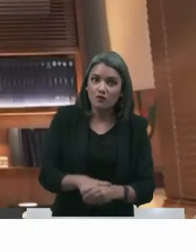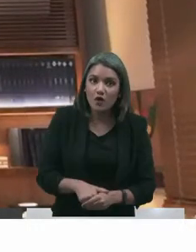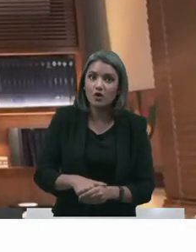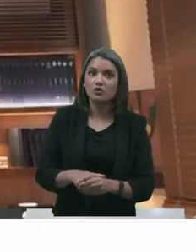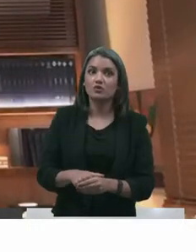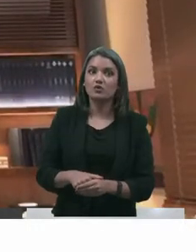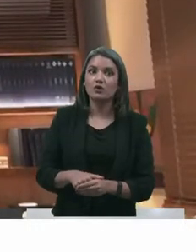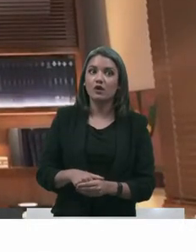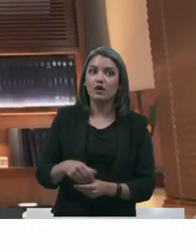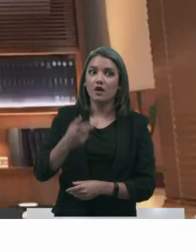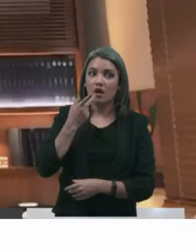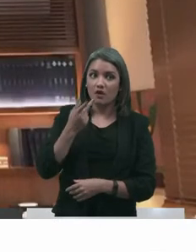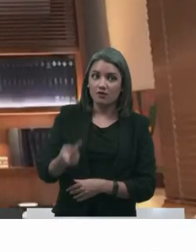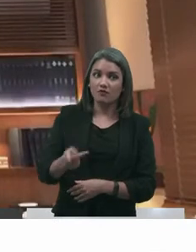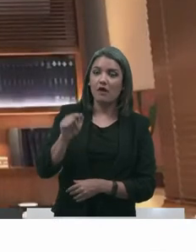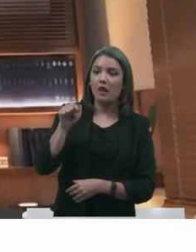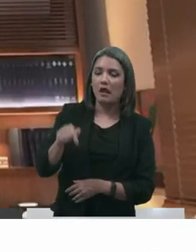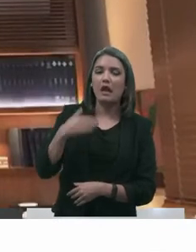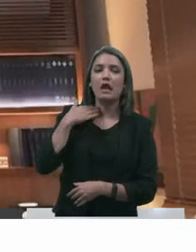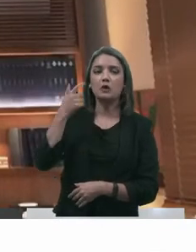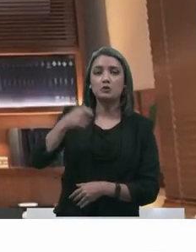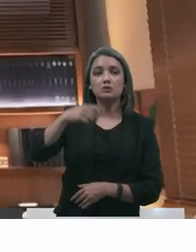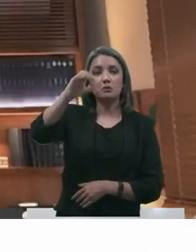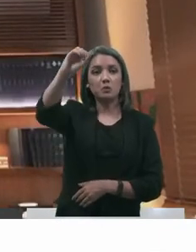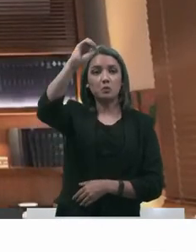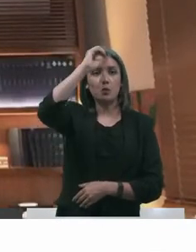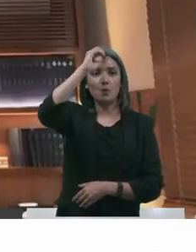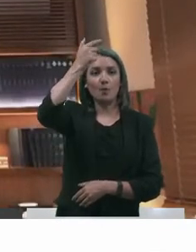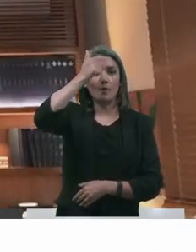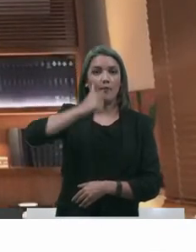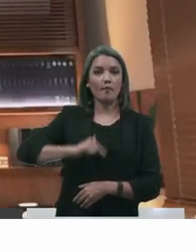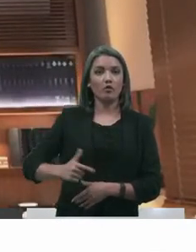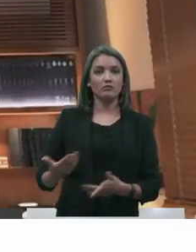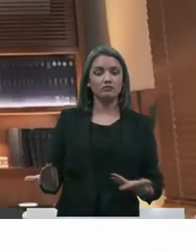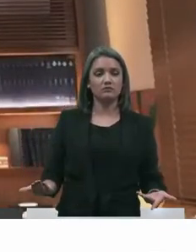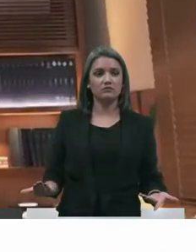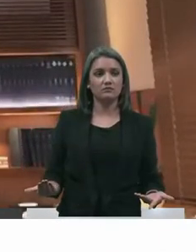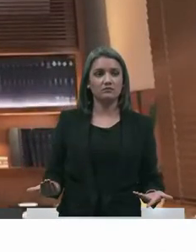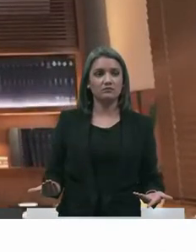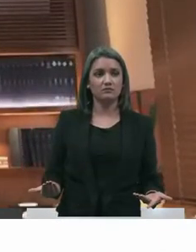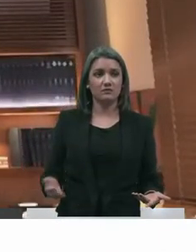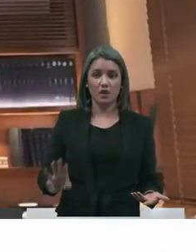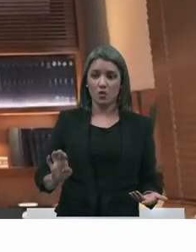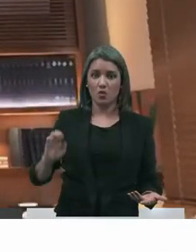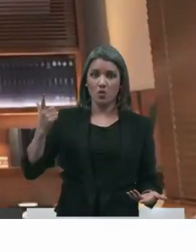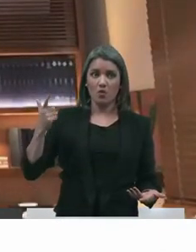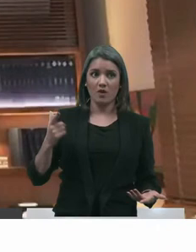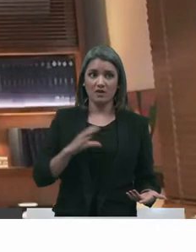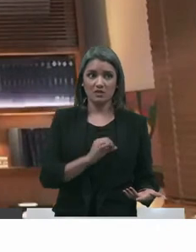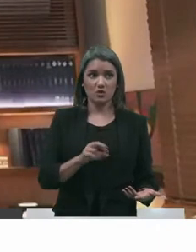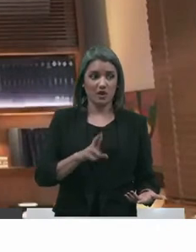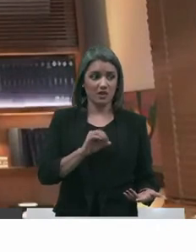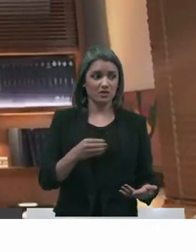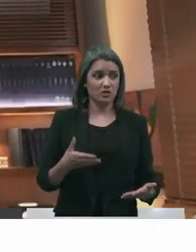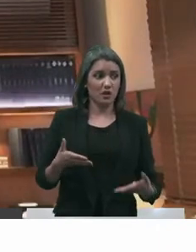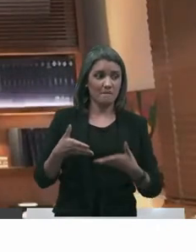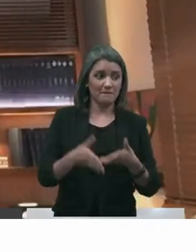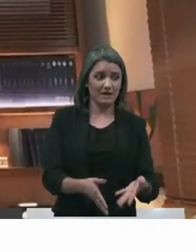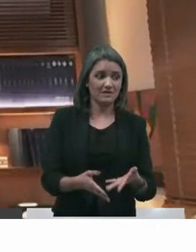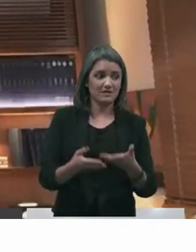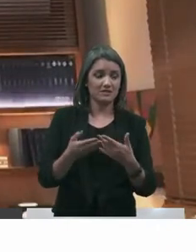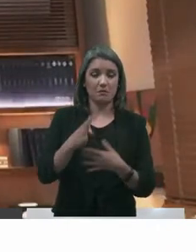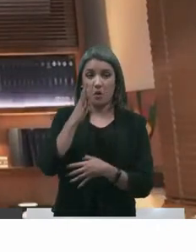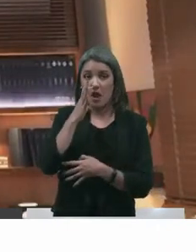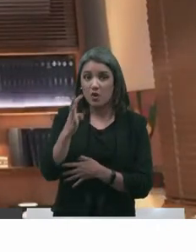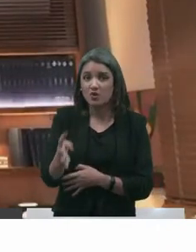absolver o magistrado e o ex-corregedor que participou da acusação, que investigou,